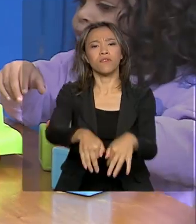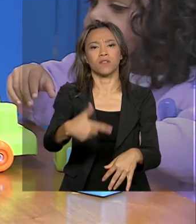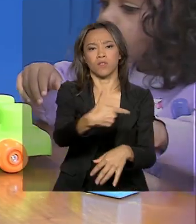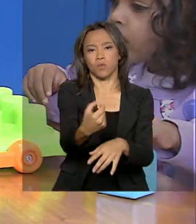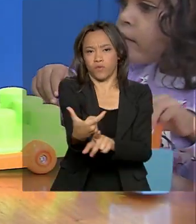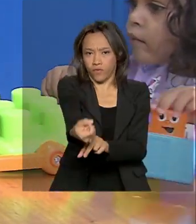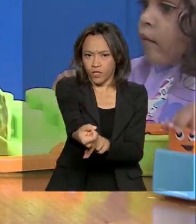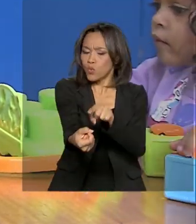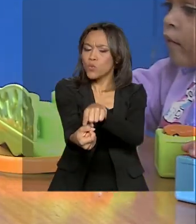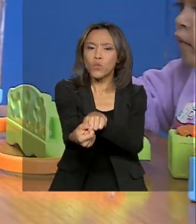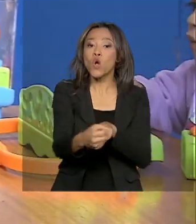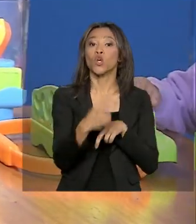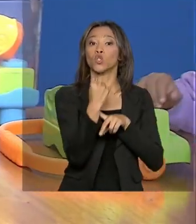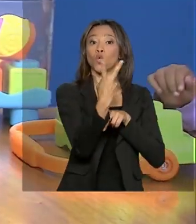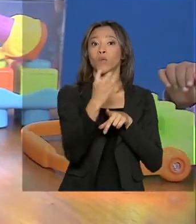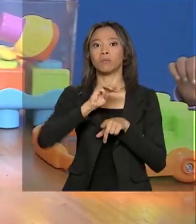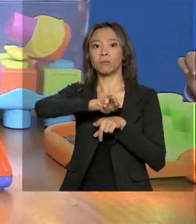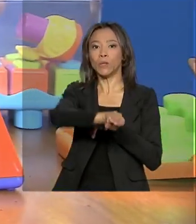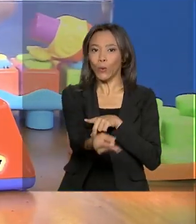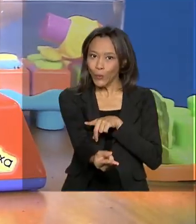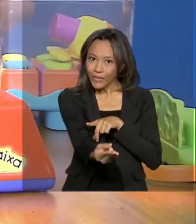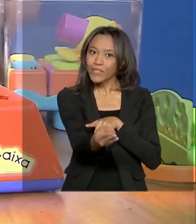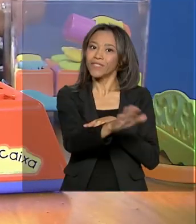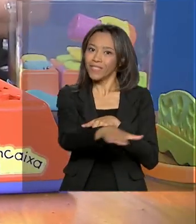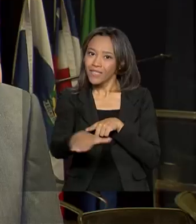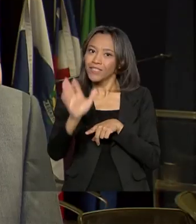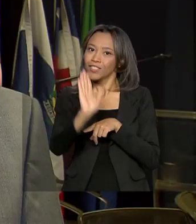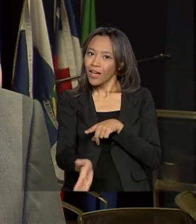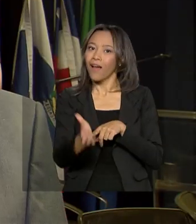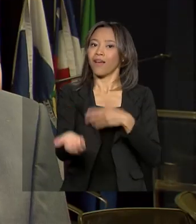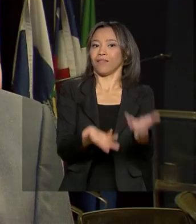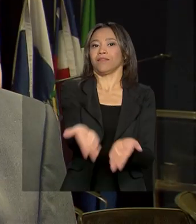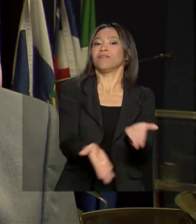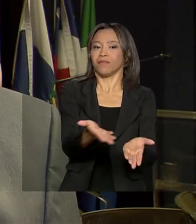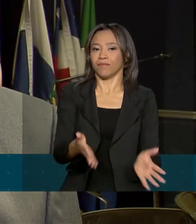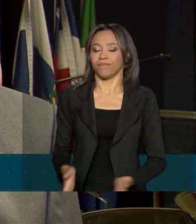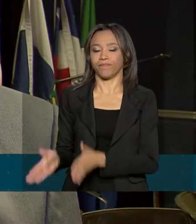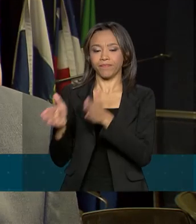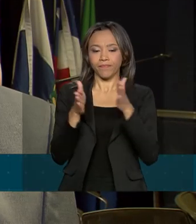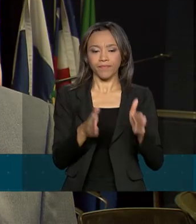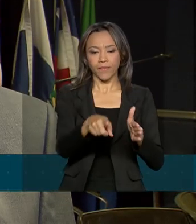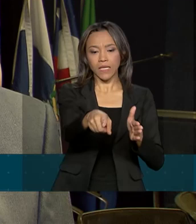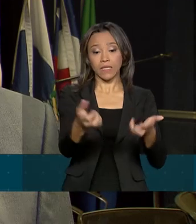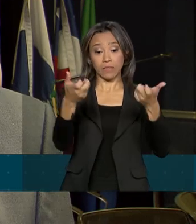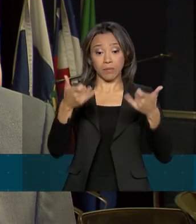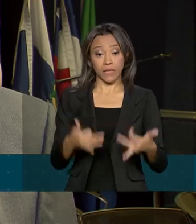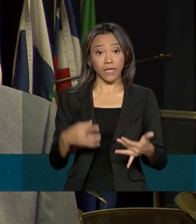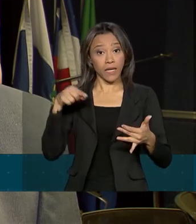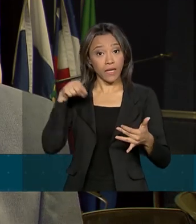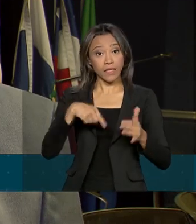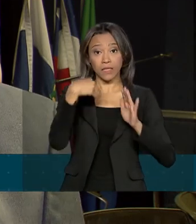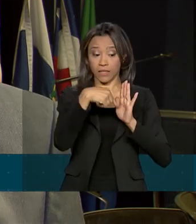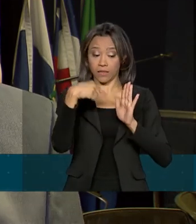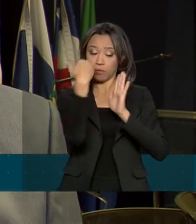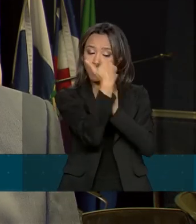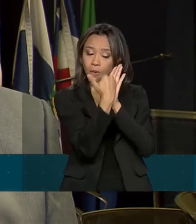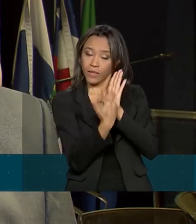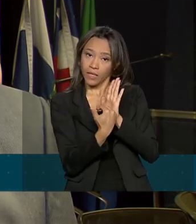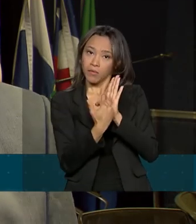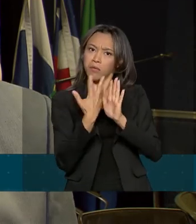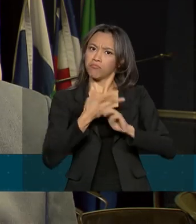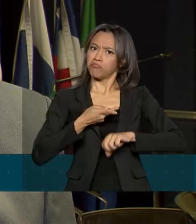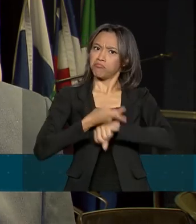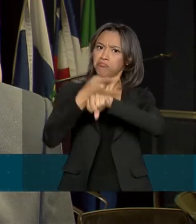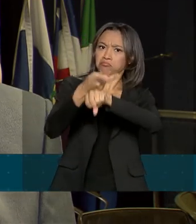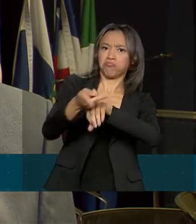com 2 milhões de crianças atendidas. Esse programa foi premiado agora com o